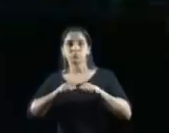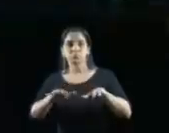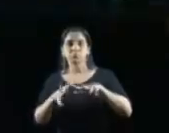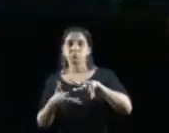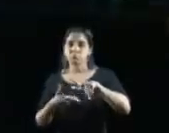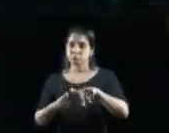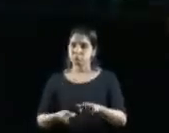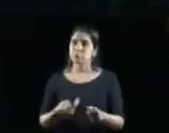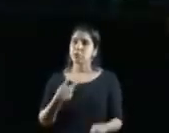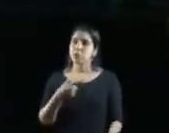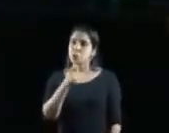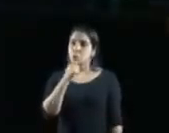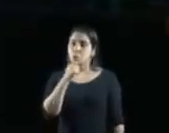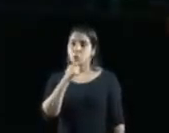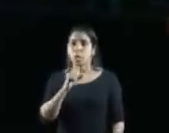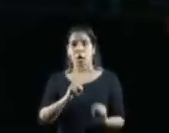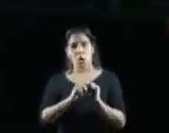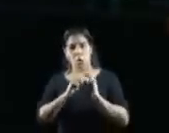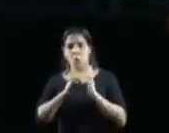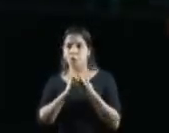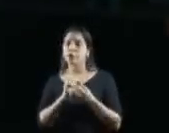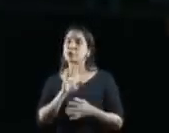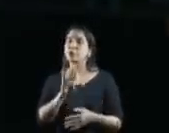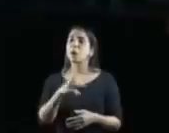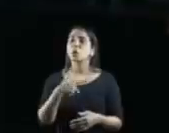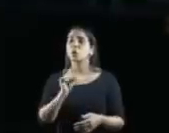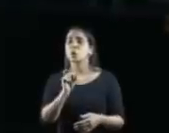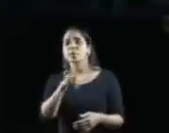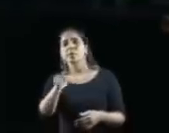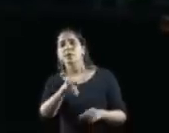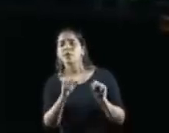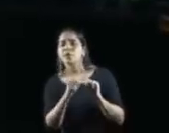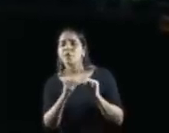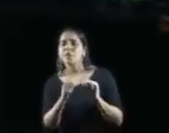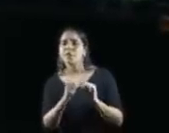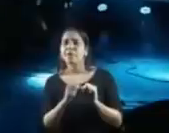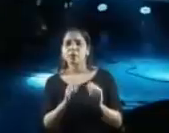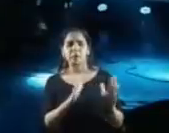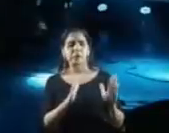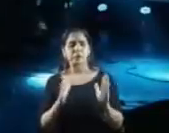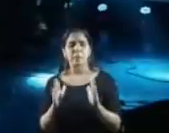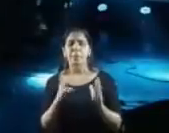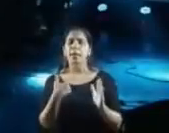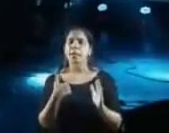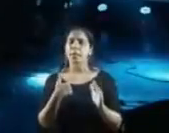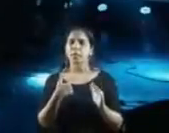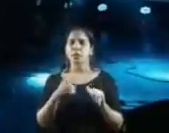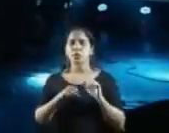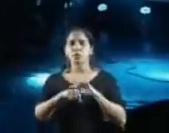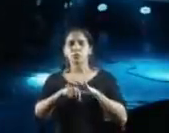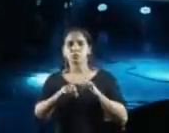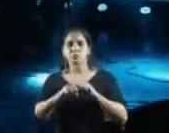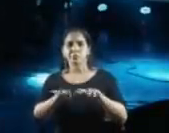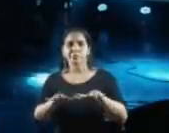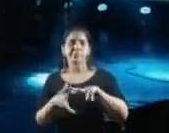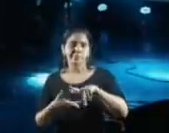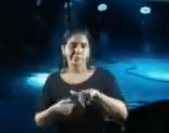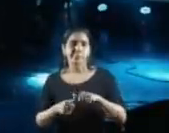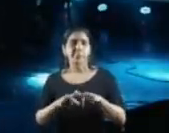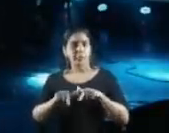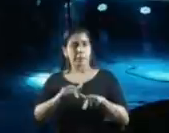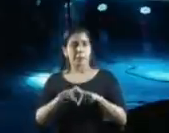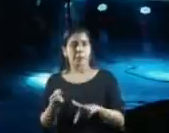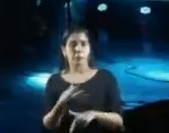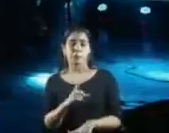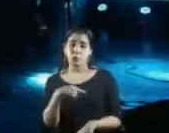Covid, mas o que vocês têm feito durante esse tempo todo da pandemia? Vocês estão com um trabalho novo, né? Então, nós